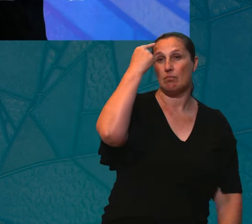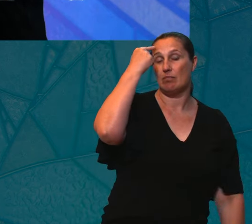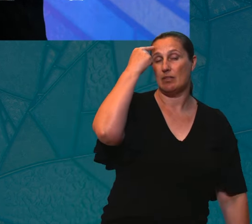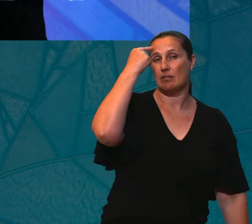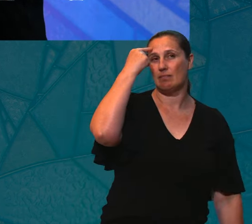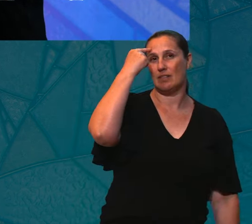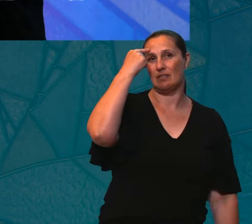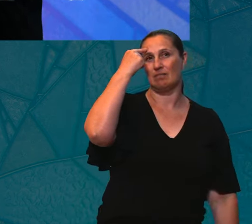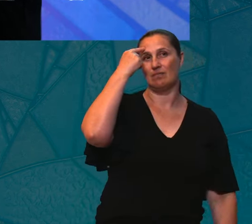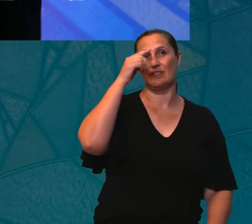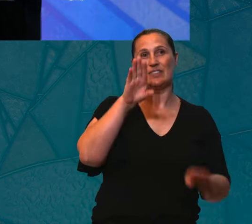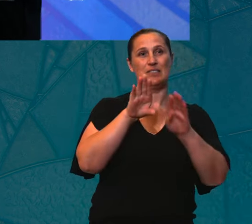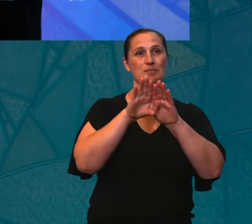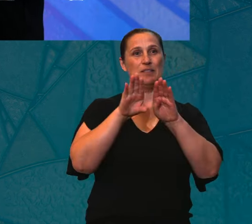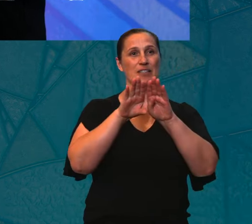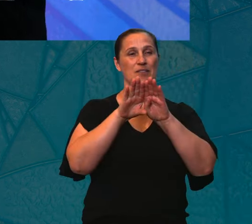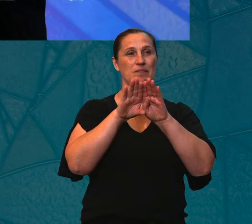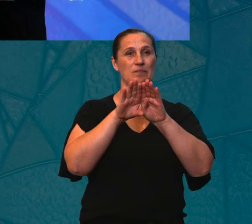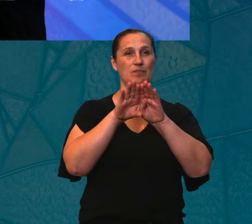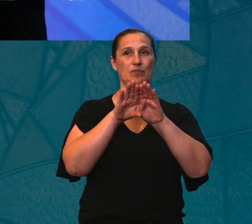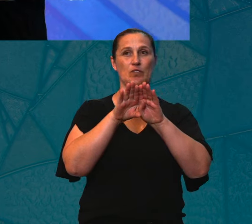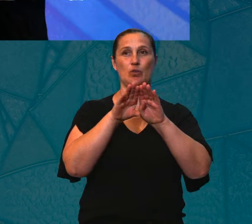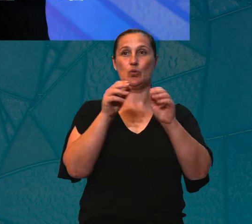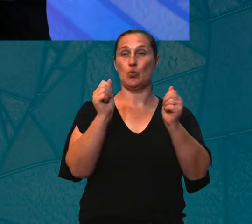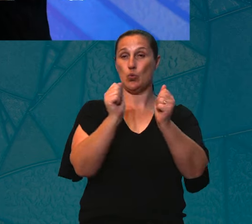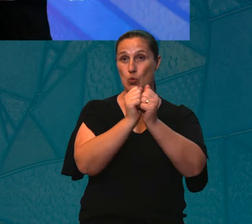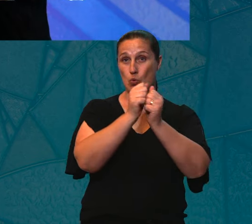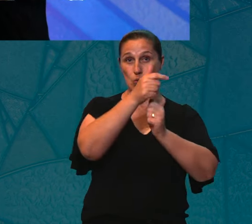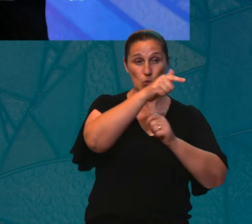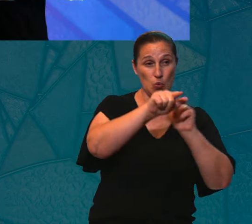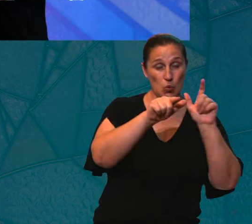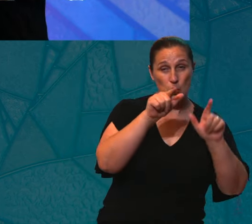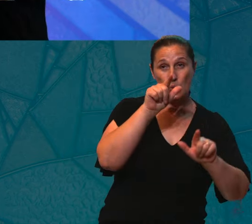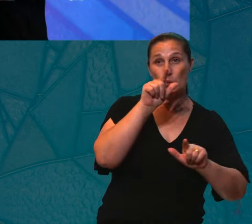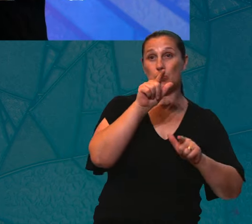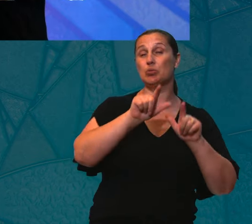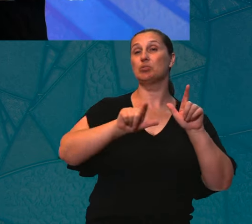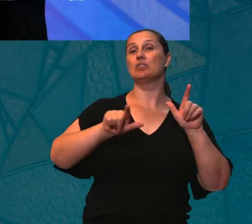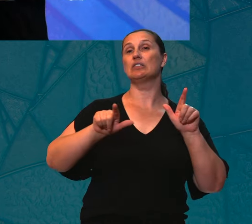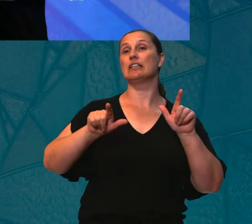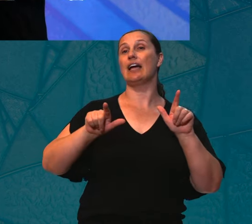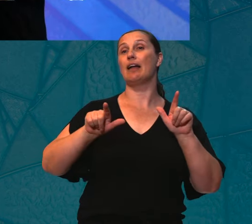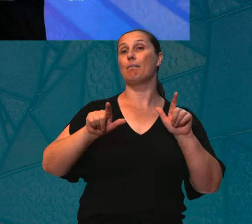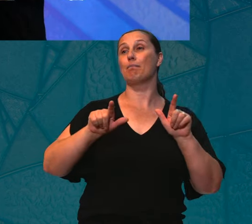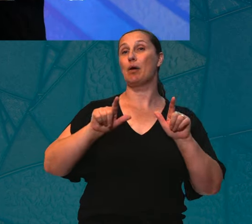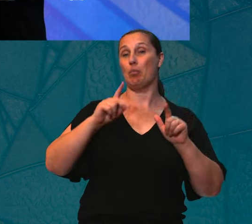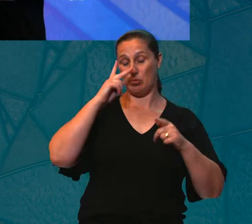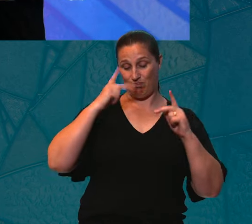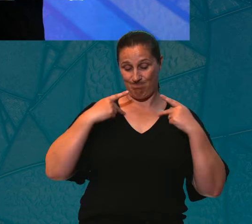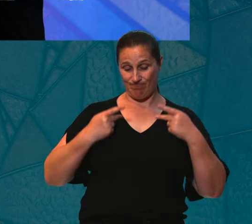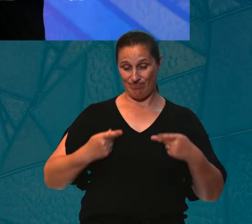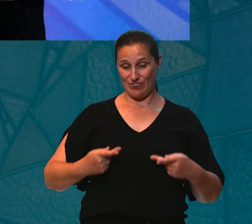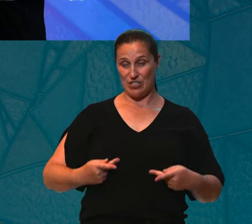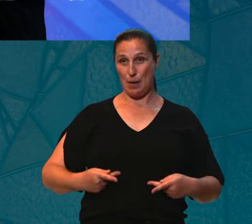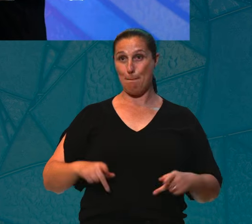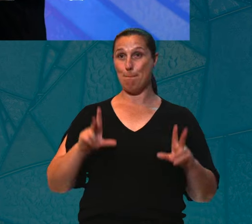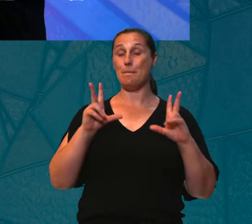pensamentos como os outros éramos por natureza